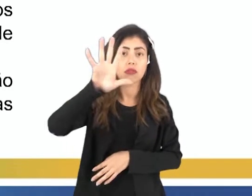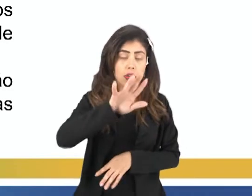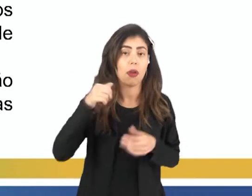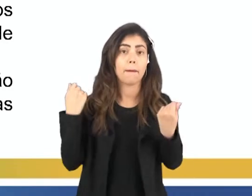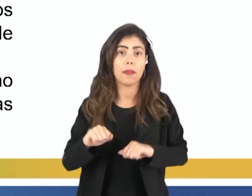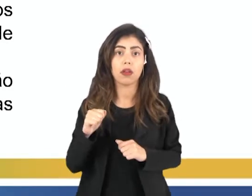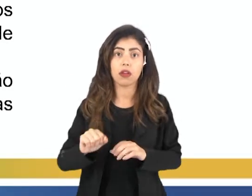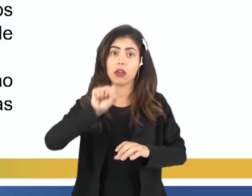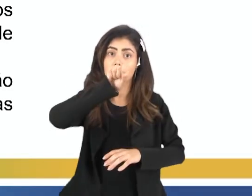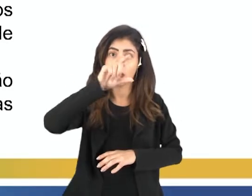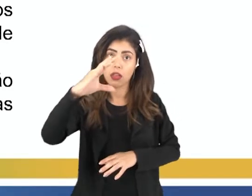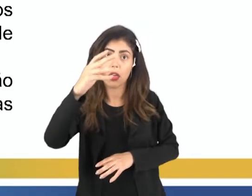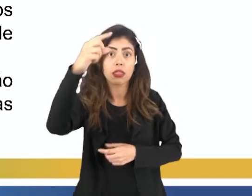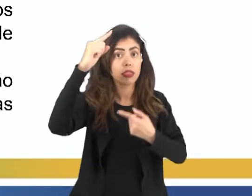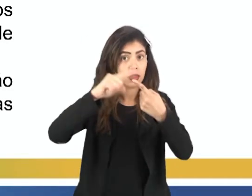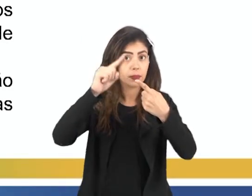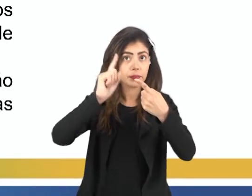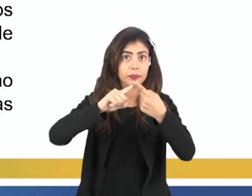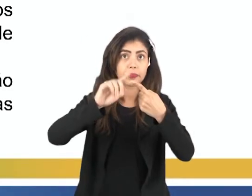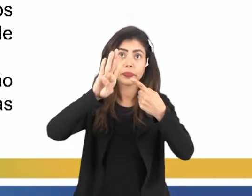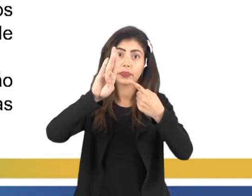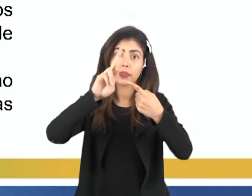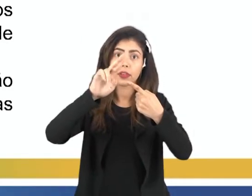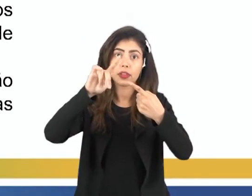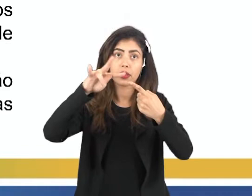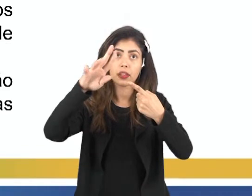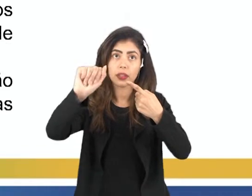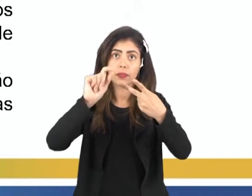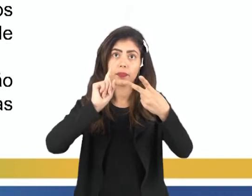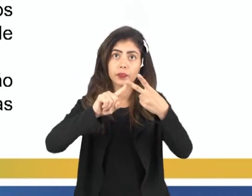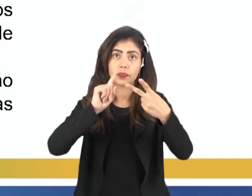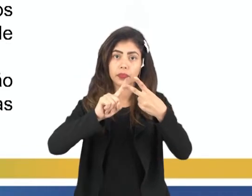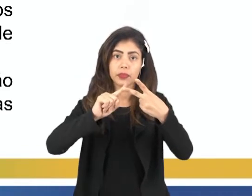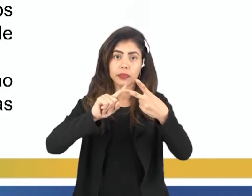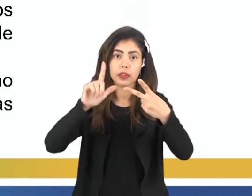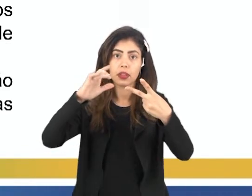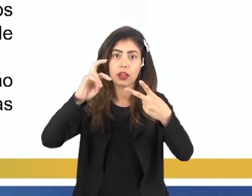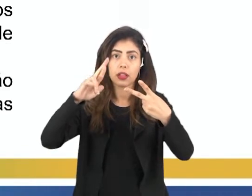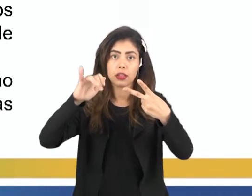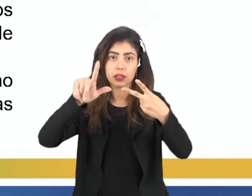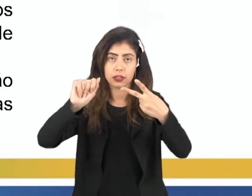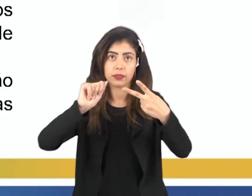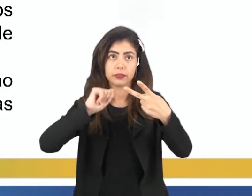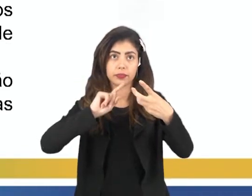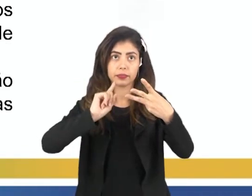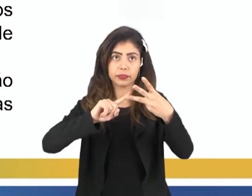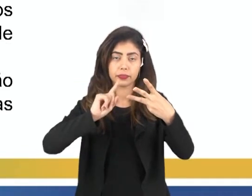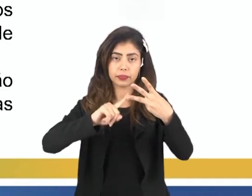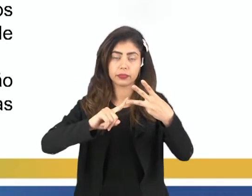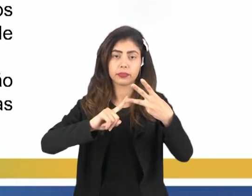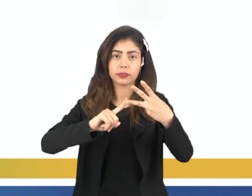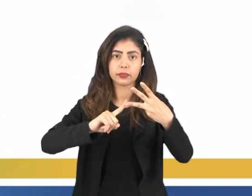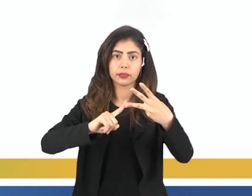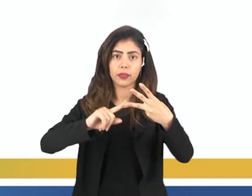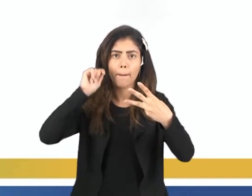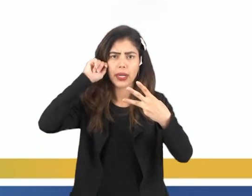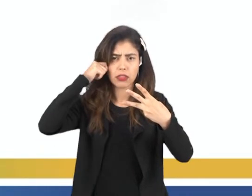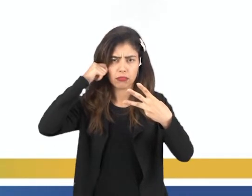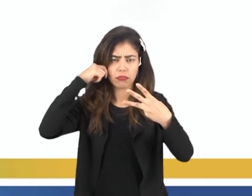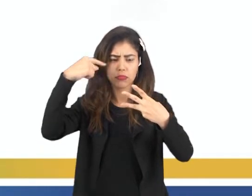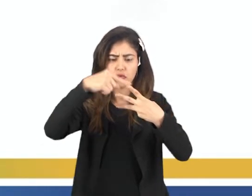classificados em 3 tipos: rio de água barrenta, rio de águas claras e rio de águas